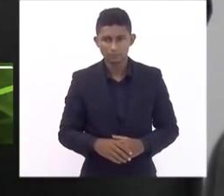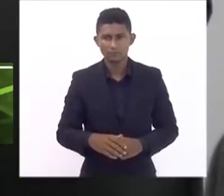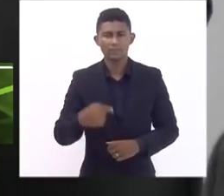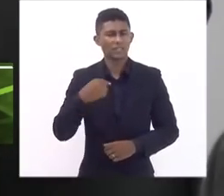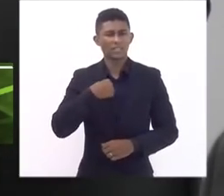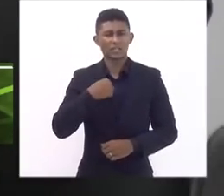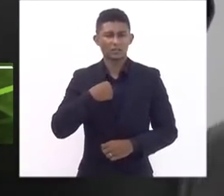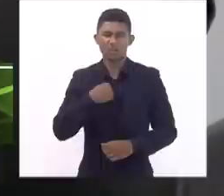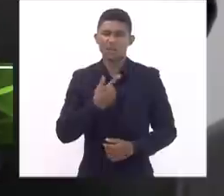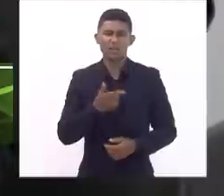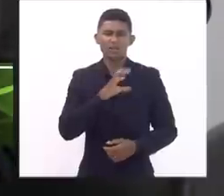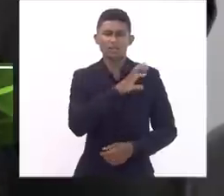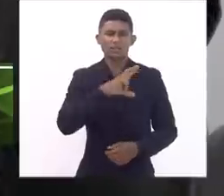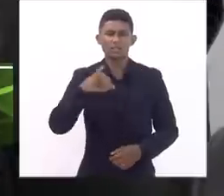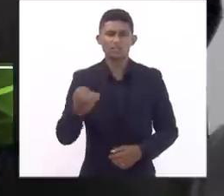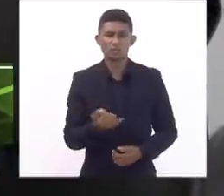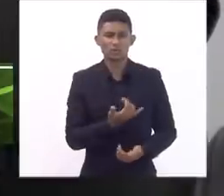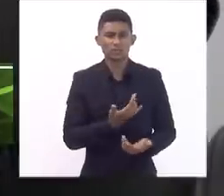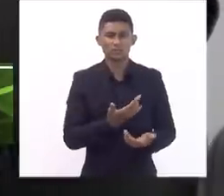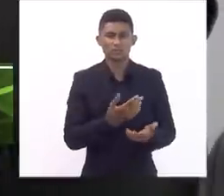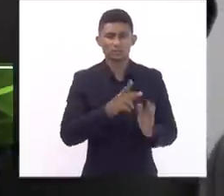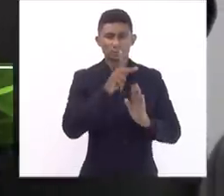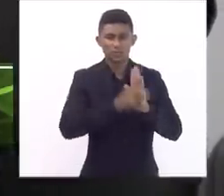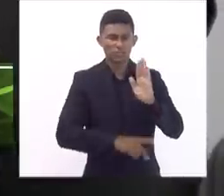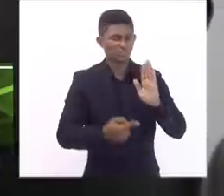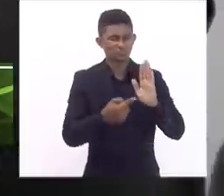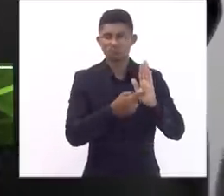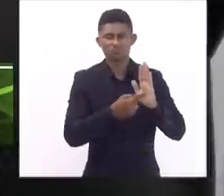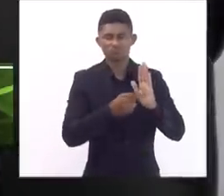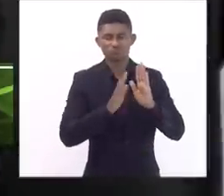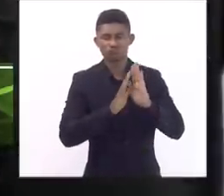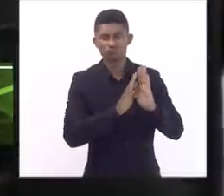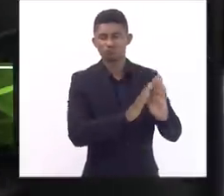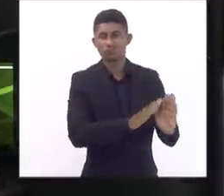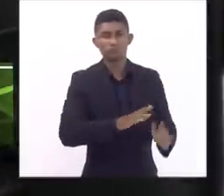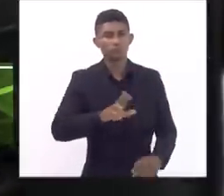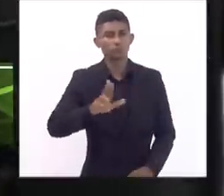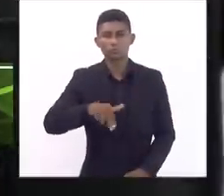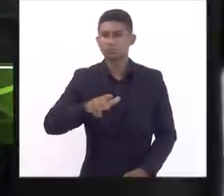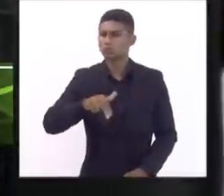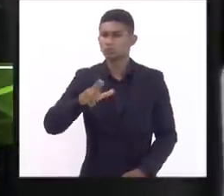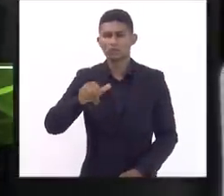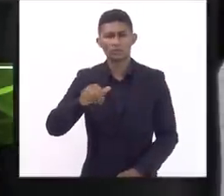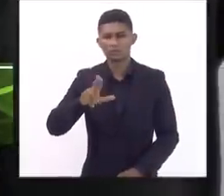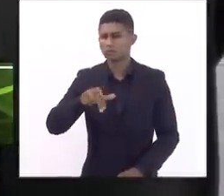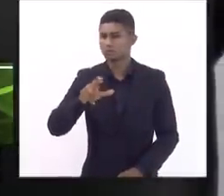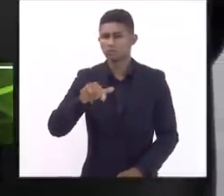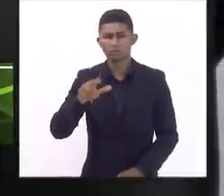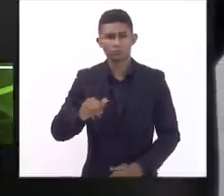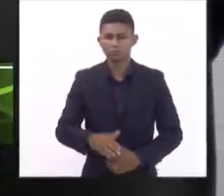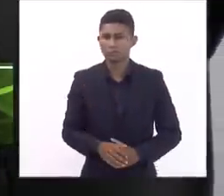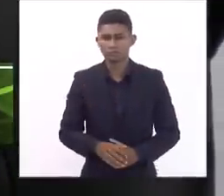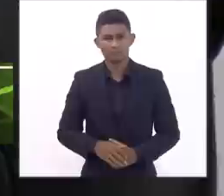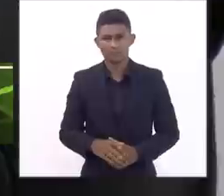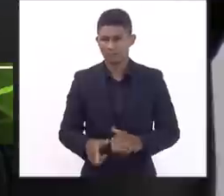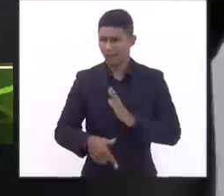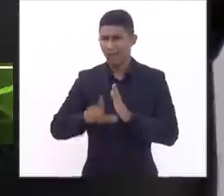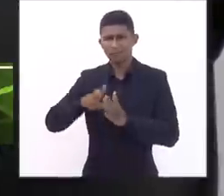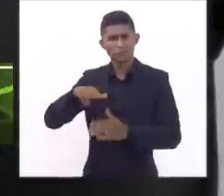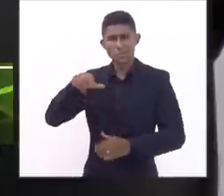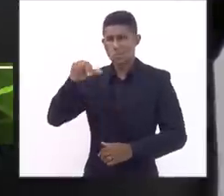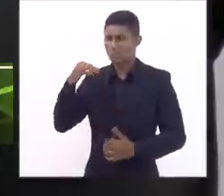o projeto na CCJ. Jamais faria isso. Nem na tentativa. Jamais. Nunca fiz e não vou